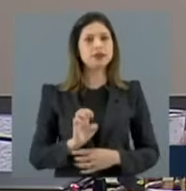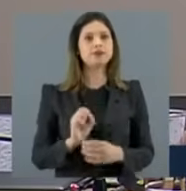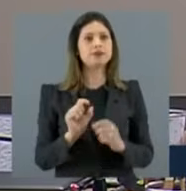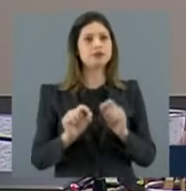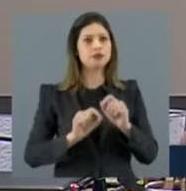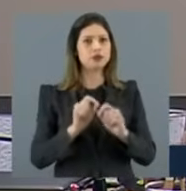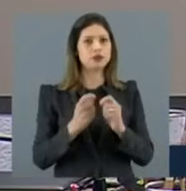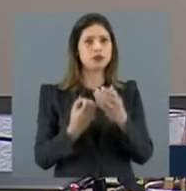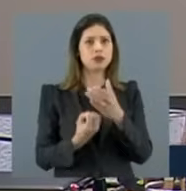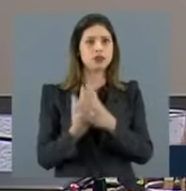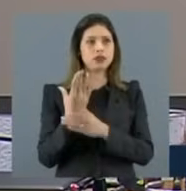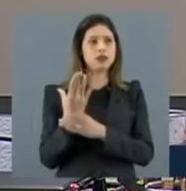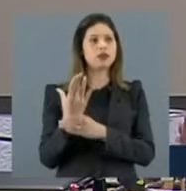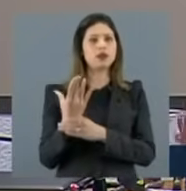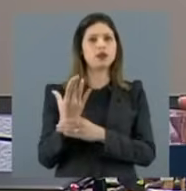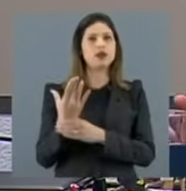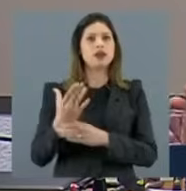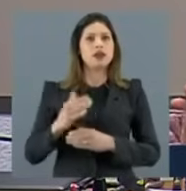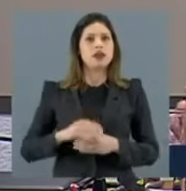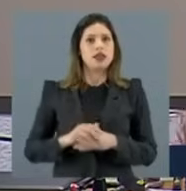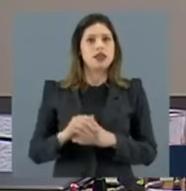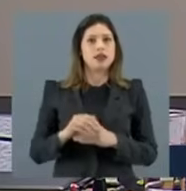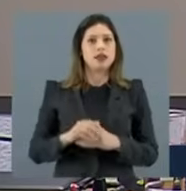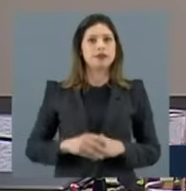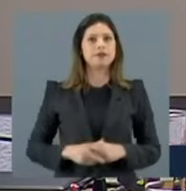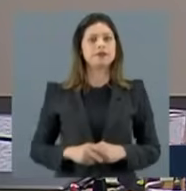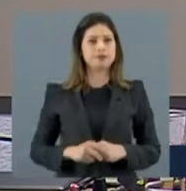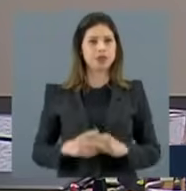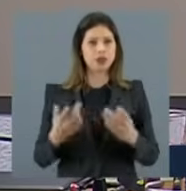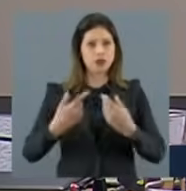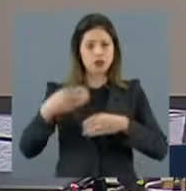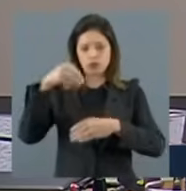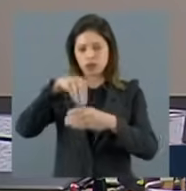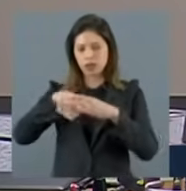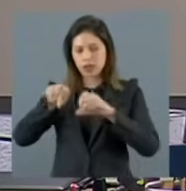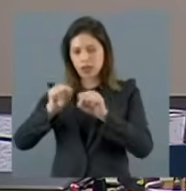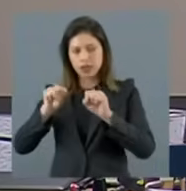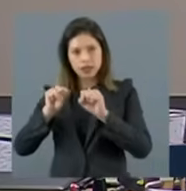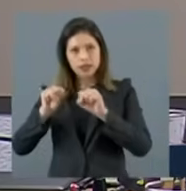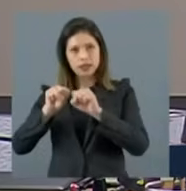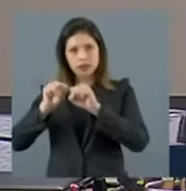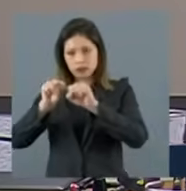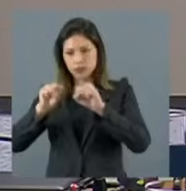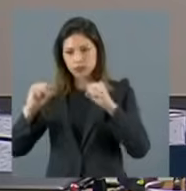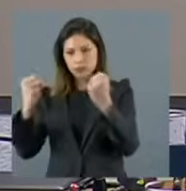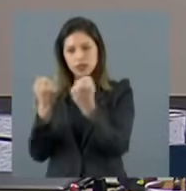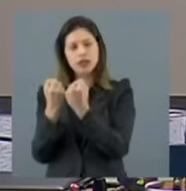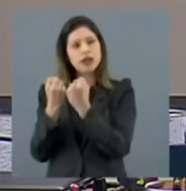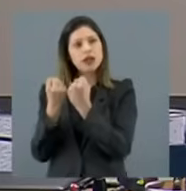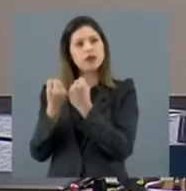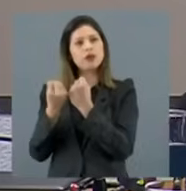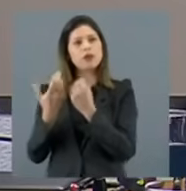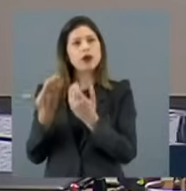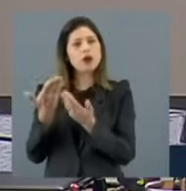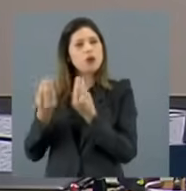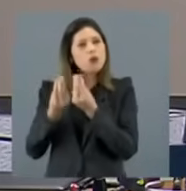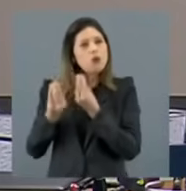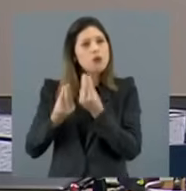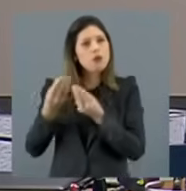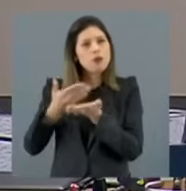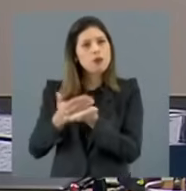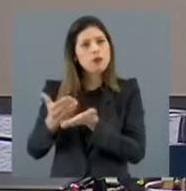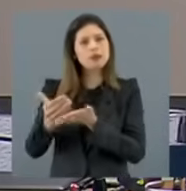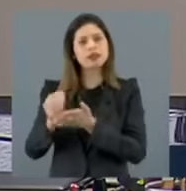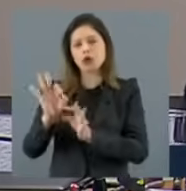criou uma espécie de seminário interno para começar a namorar a ideia de regular